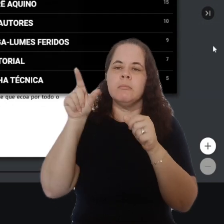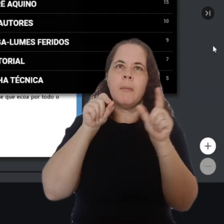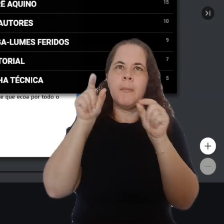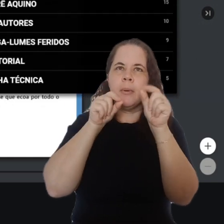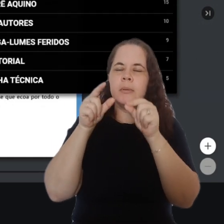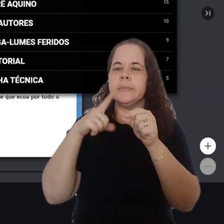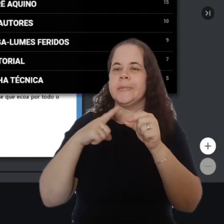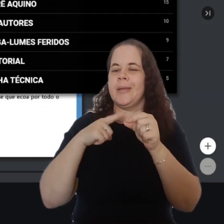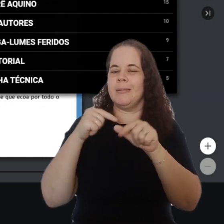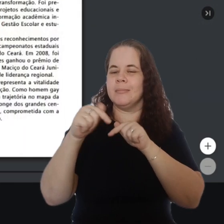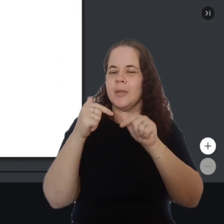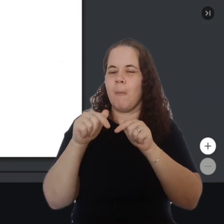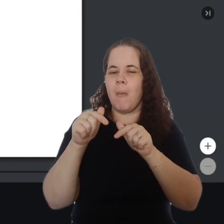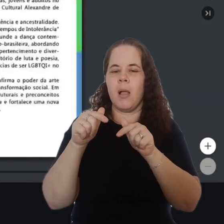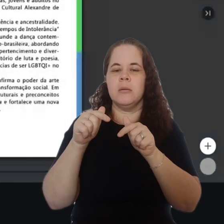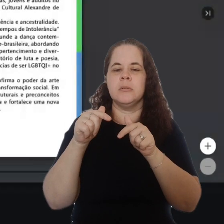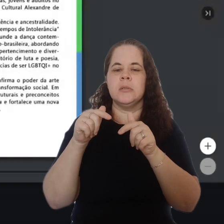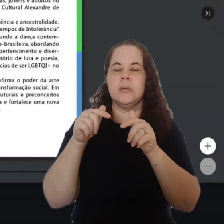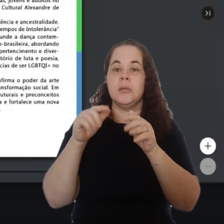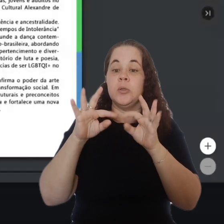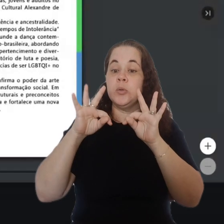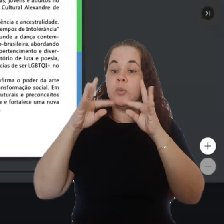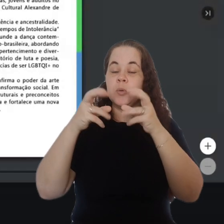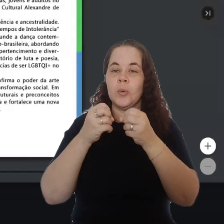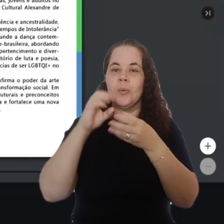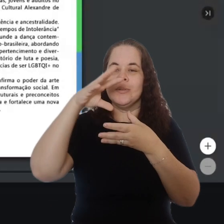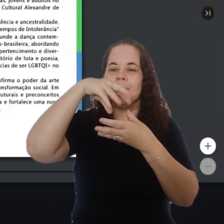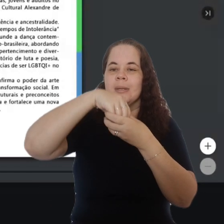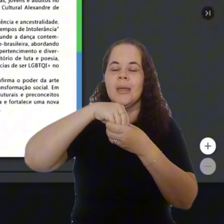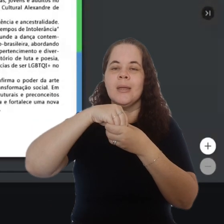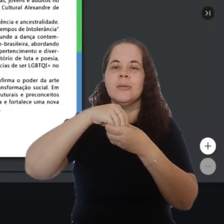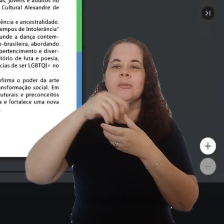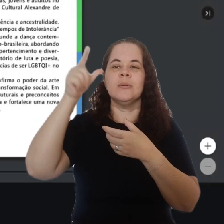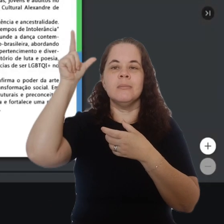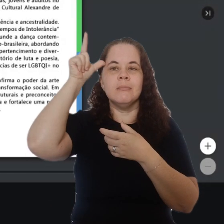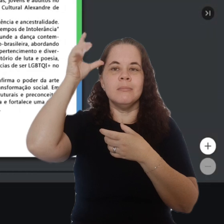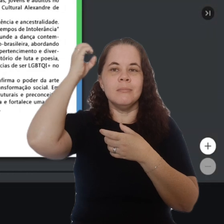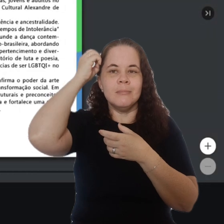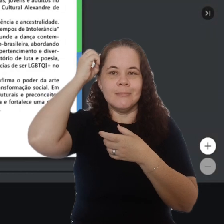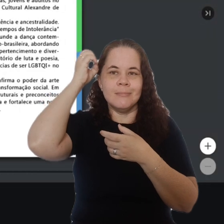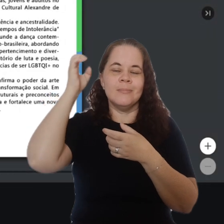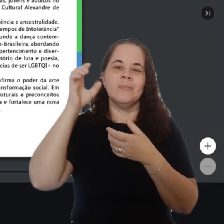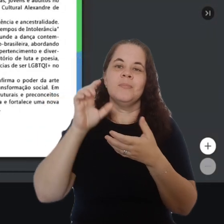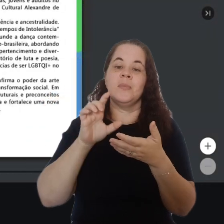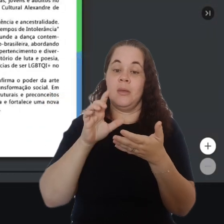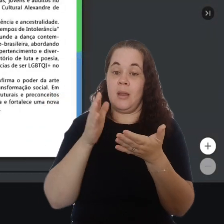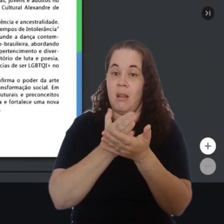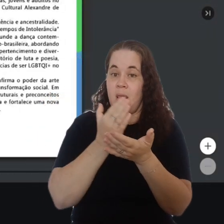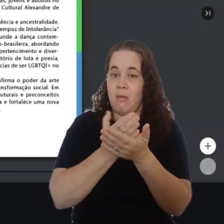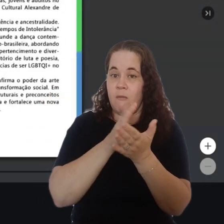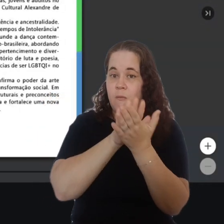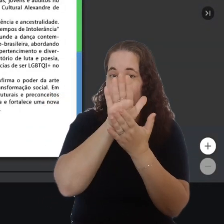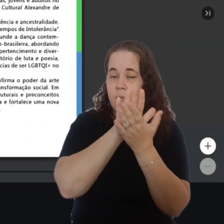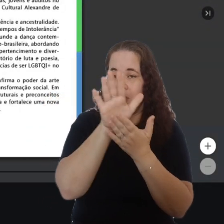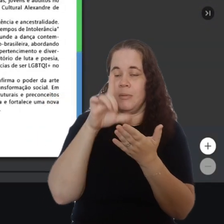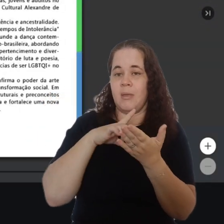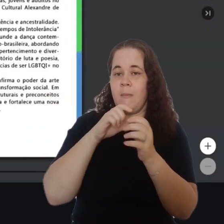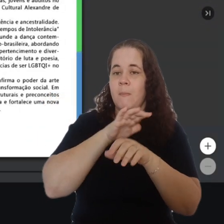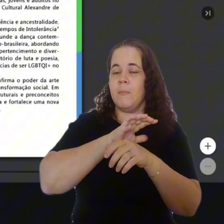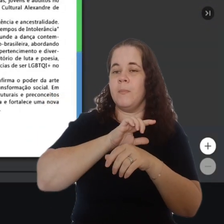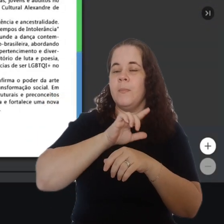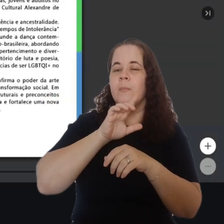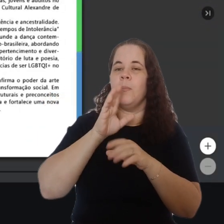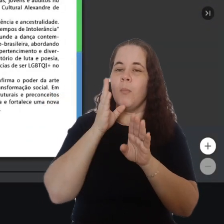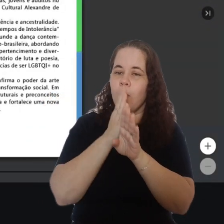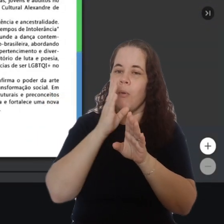também têm trabalhos dentro da mesma lei que o livro foi está sendo publicado, né? Que é a Lei Paulo Gustavo.